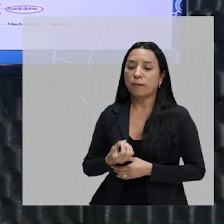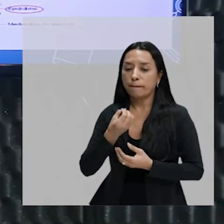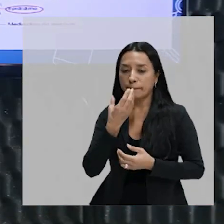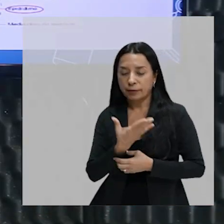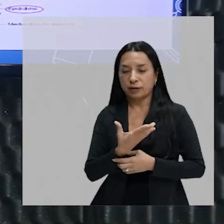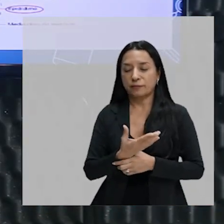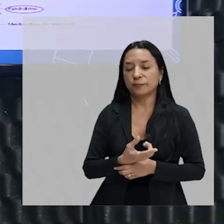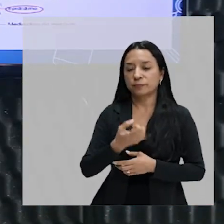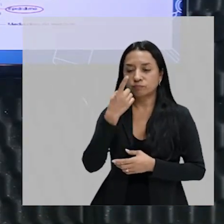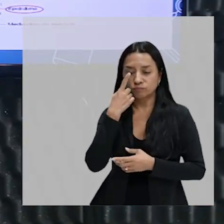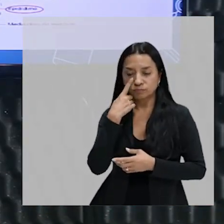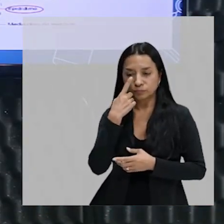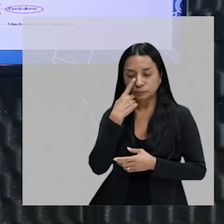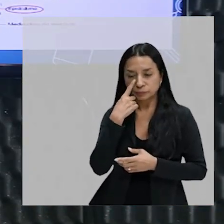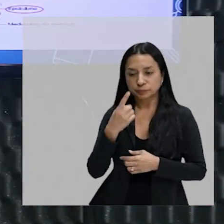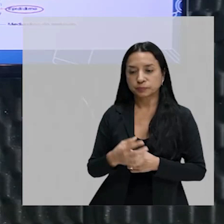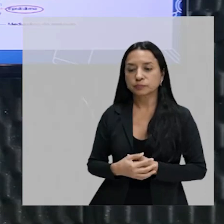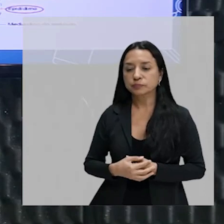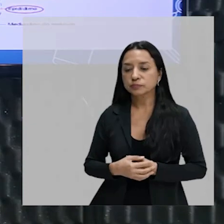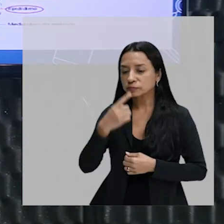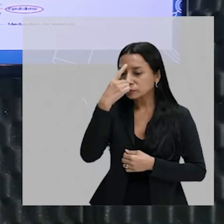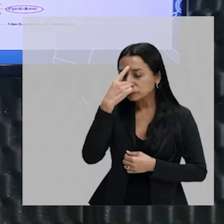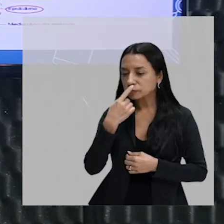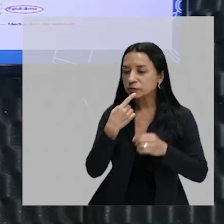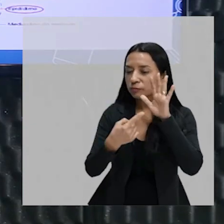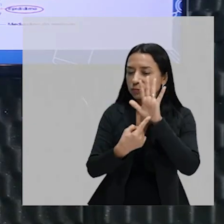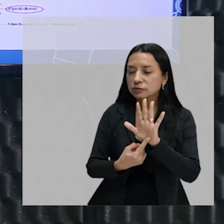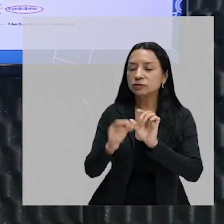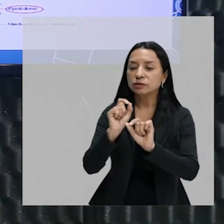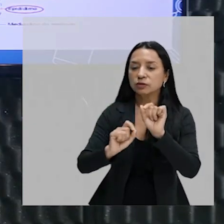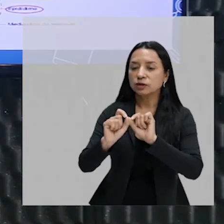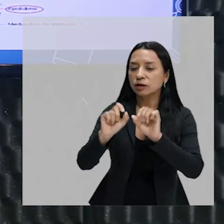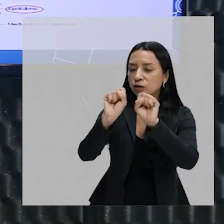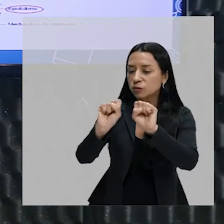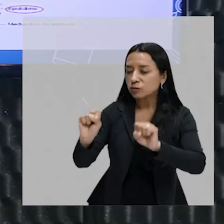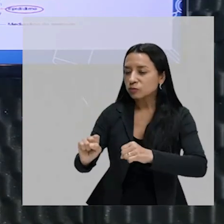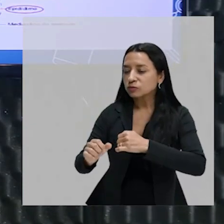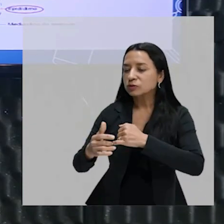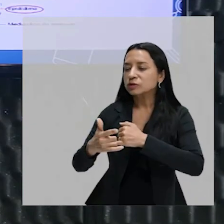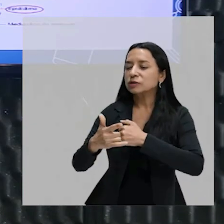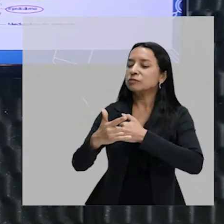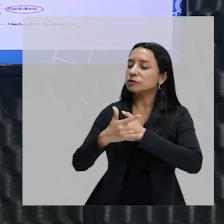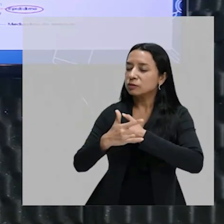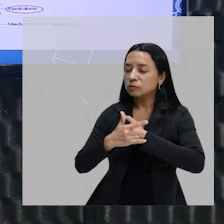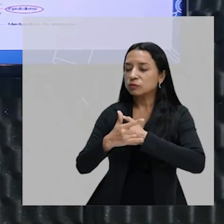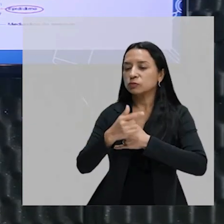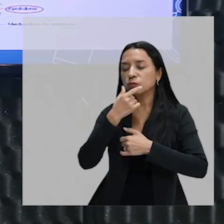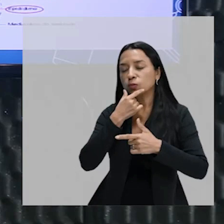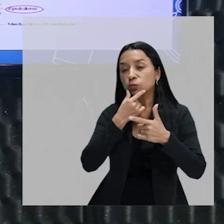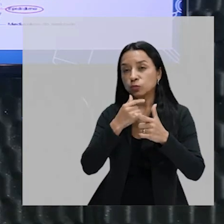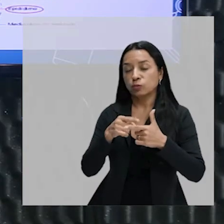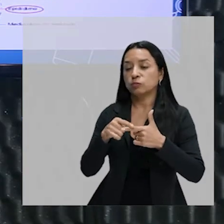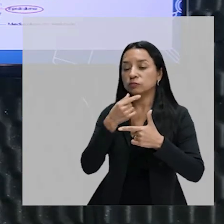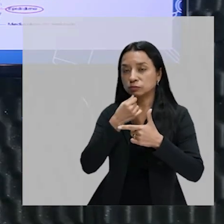para você entender melhor eu apresentei aqui para vocês o sistema reprodutor masculino nas partes internas